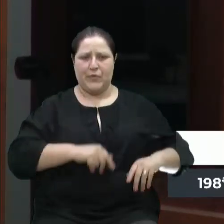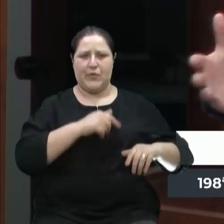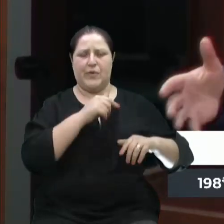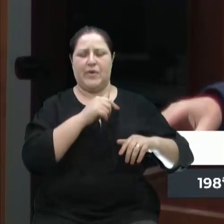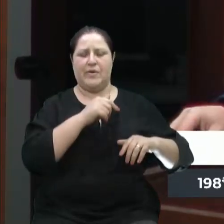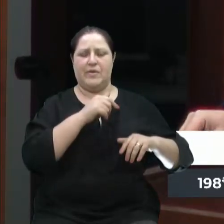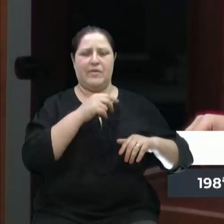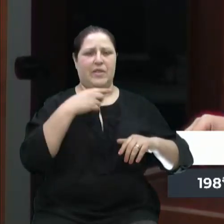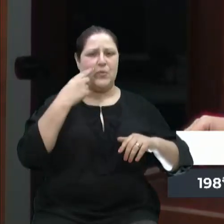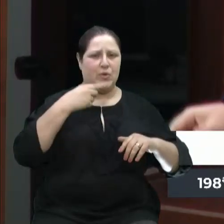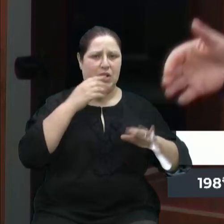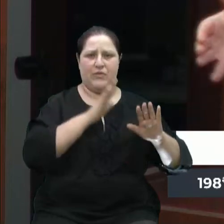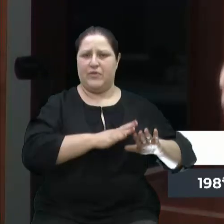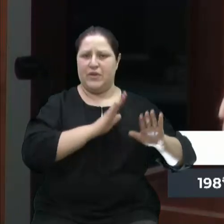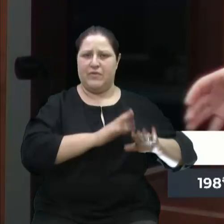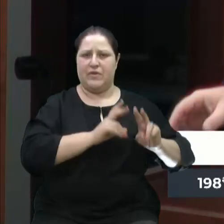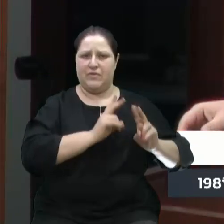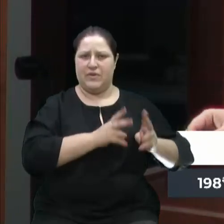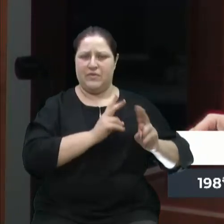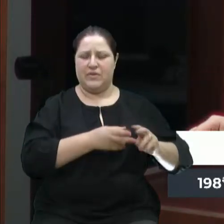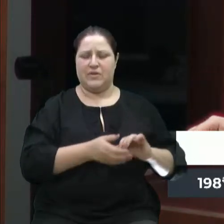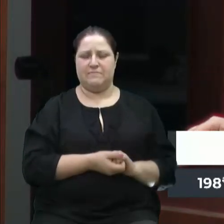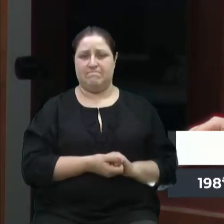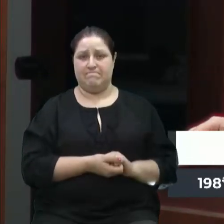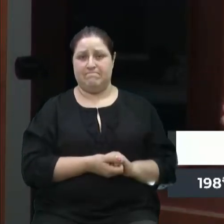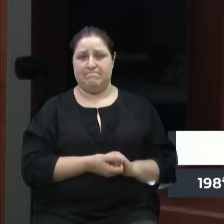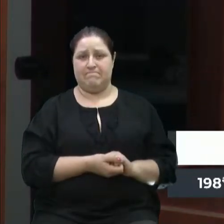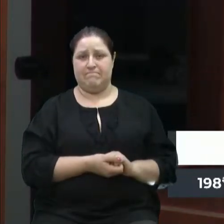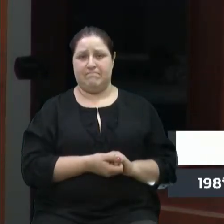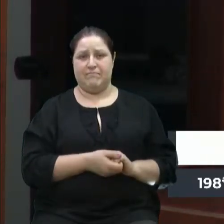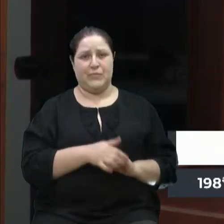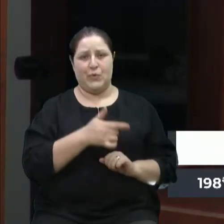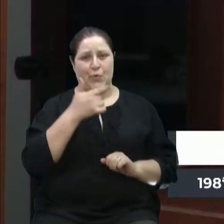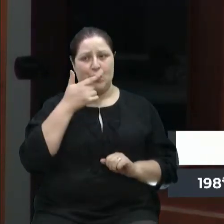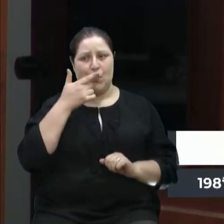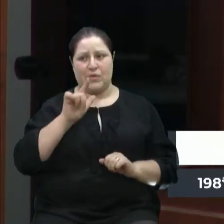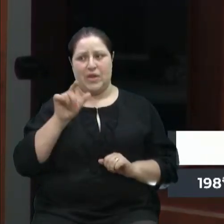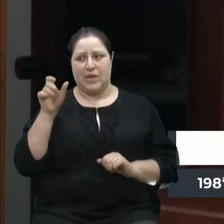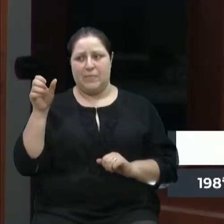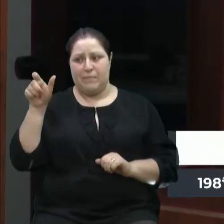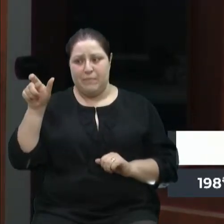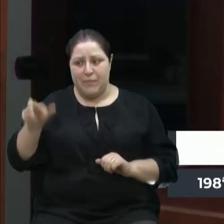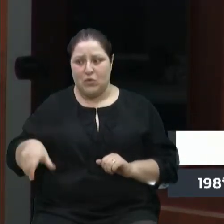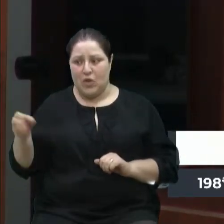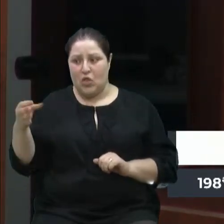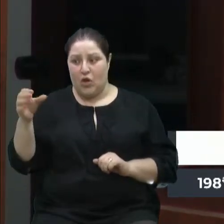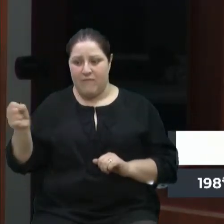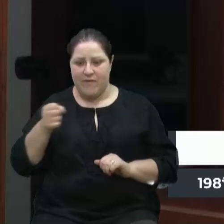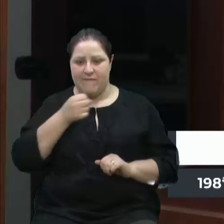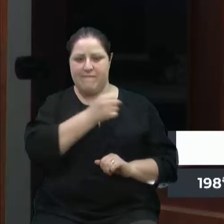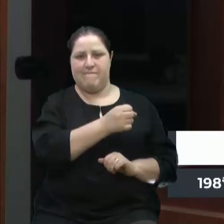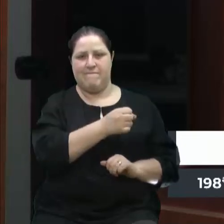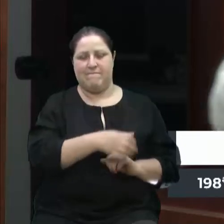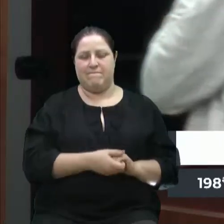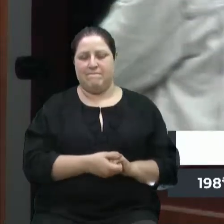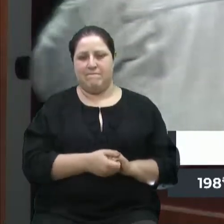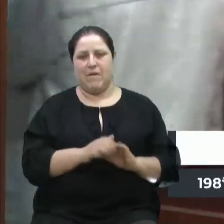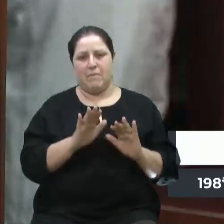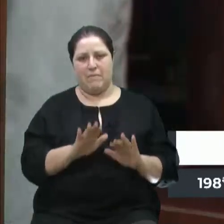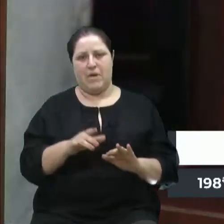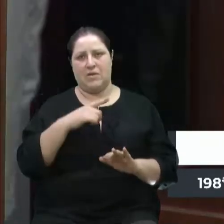aquilo que a gente critica no sistema, mas que vem muito bem embasado, infelizmente, para essa eleição,